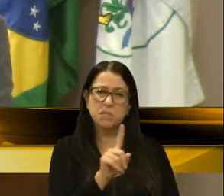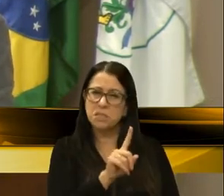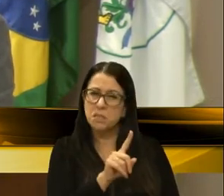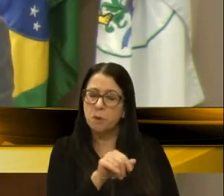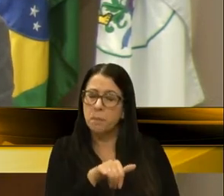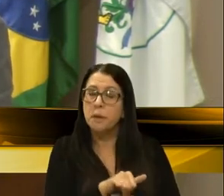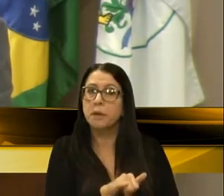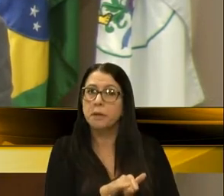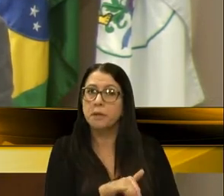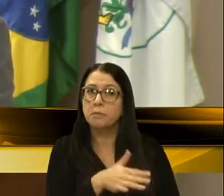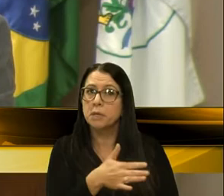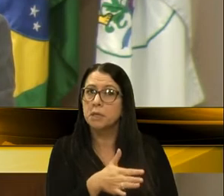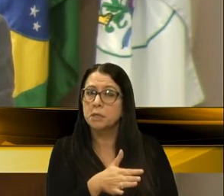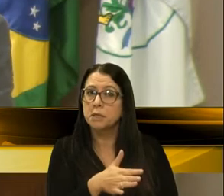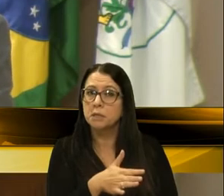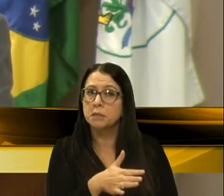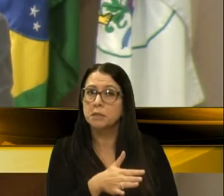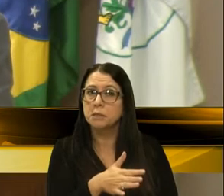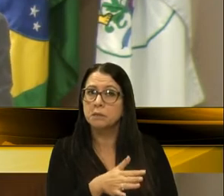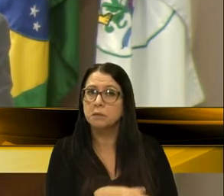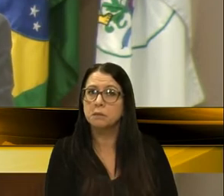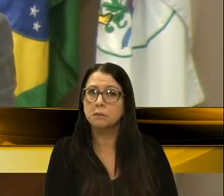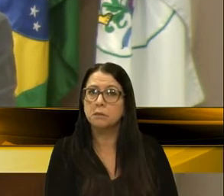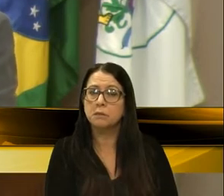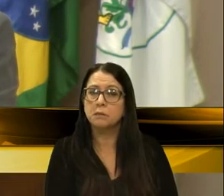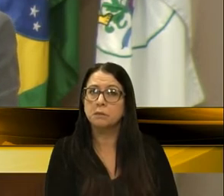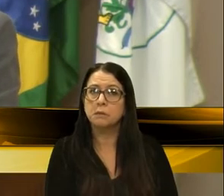memória, aproximadamente,